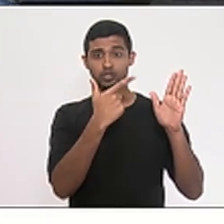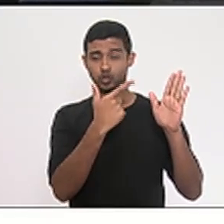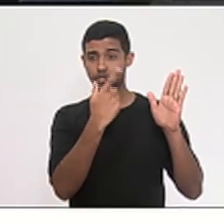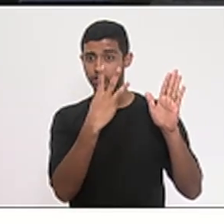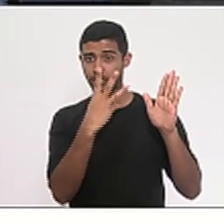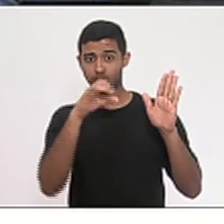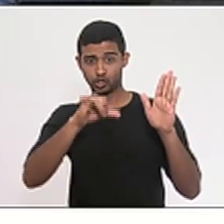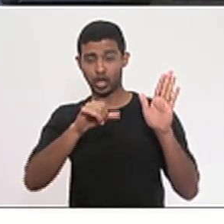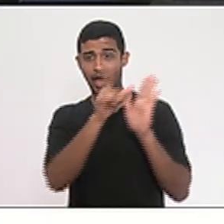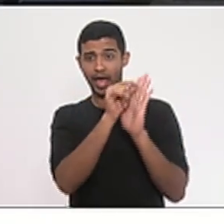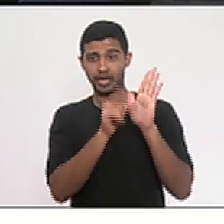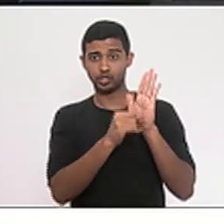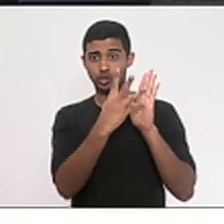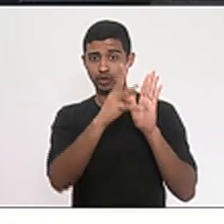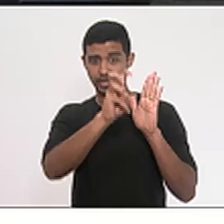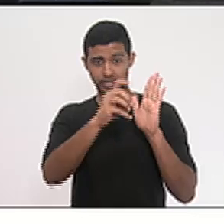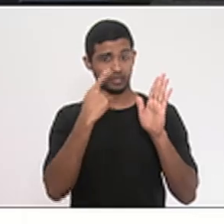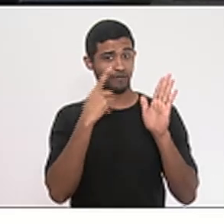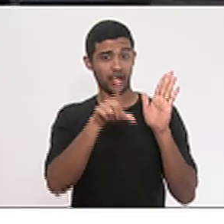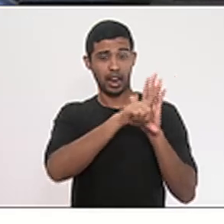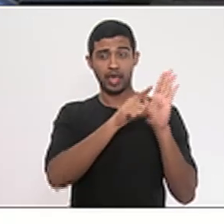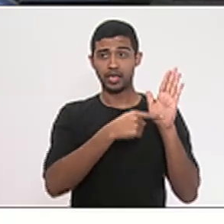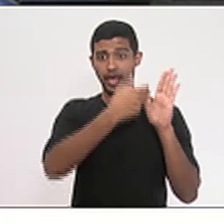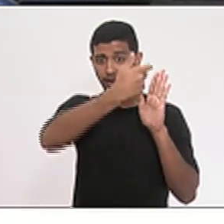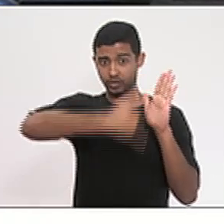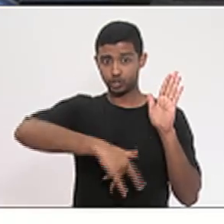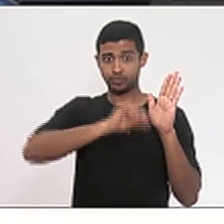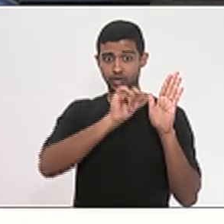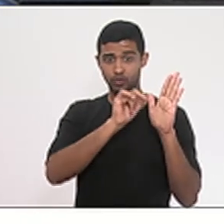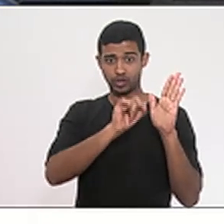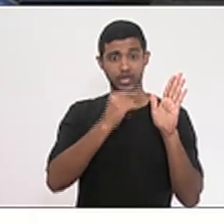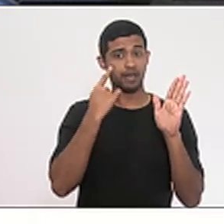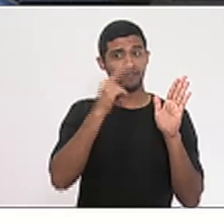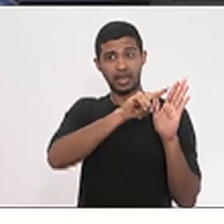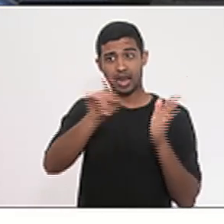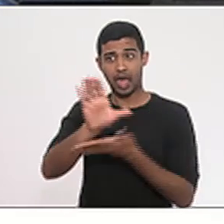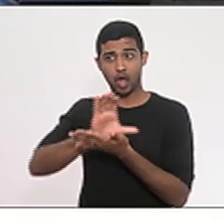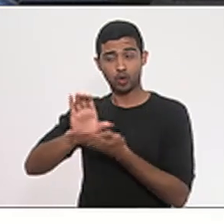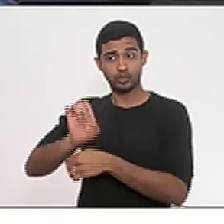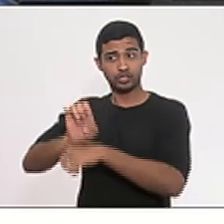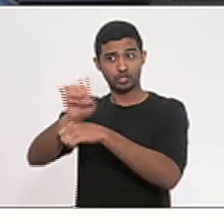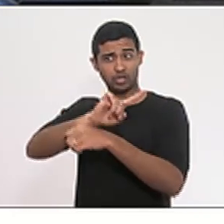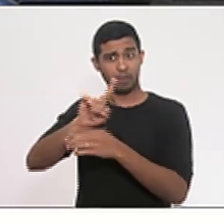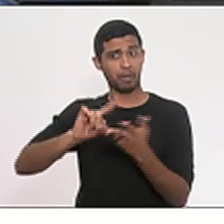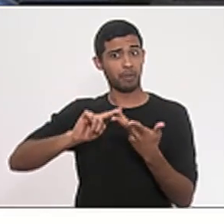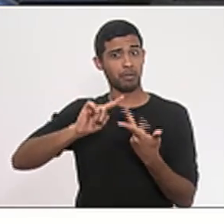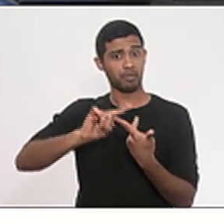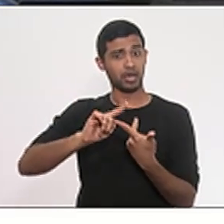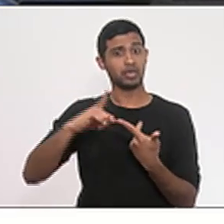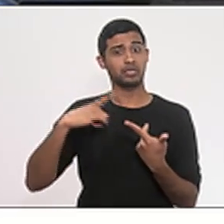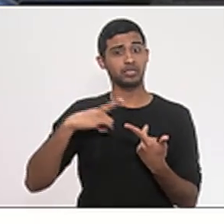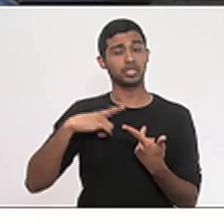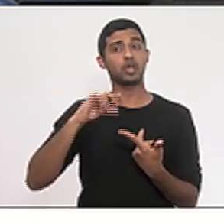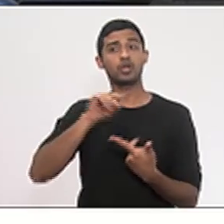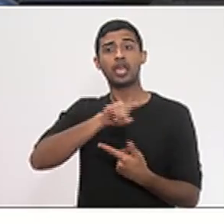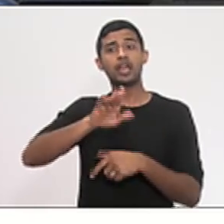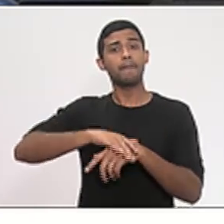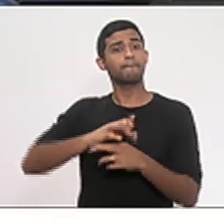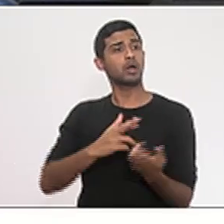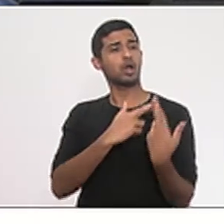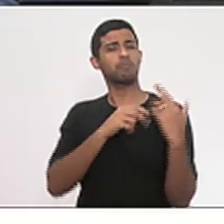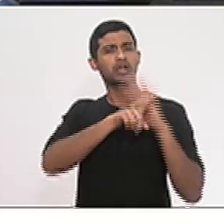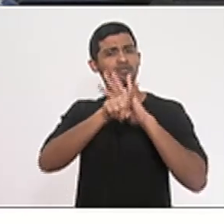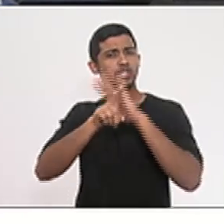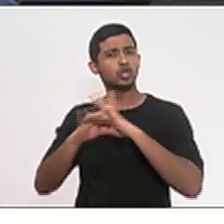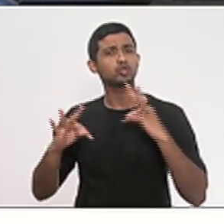artigo 45, ela diz que, dentre as competências do Conselho Estadual de Recursos Hídricos, está analisar todos os